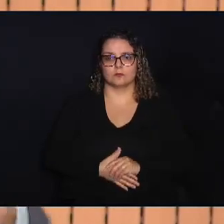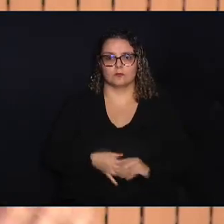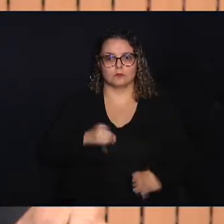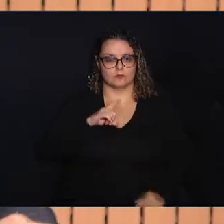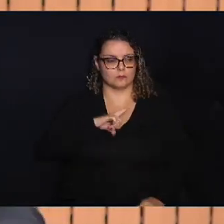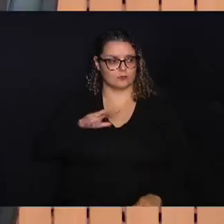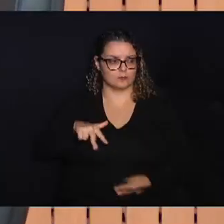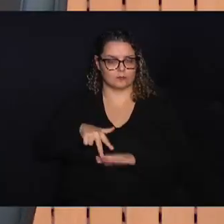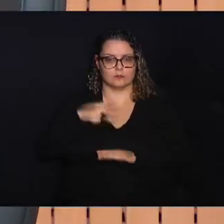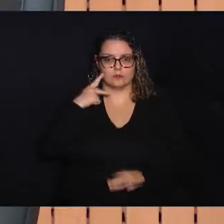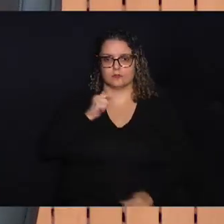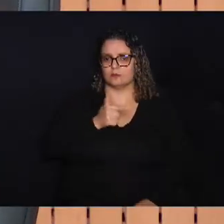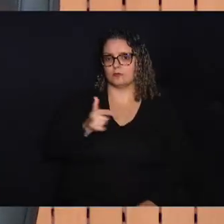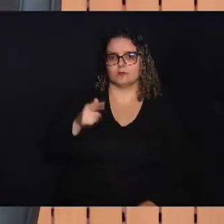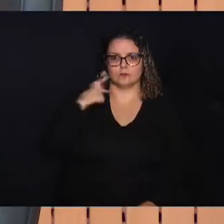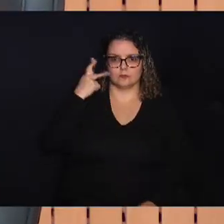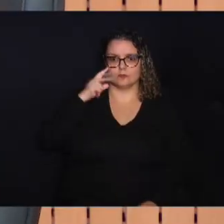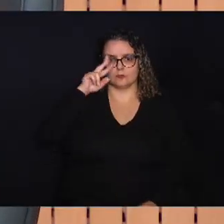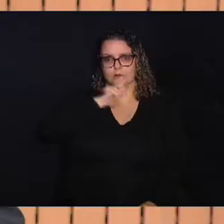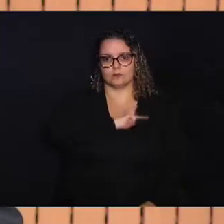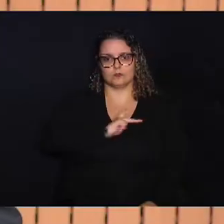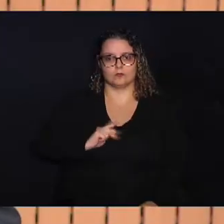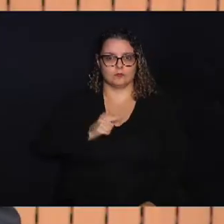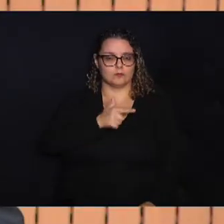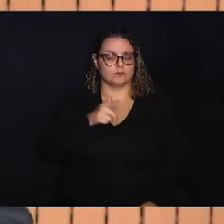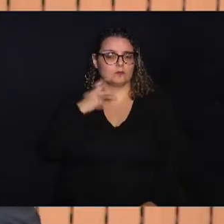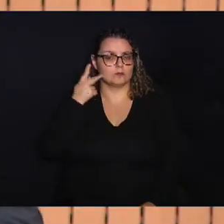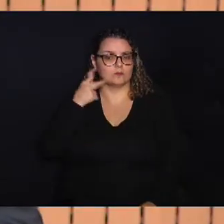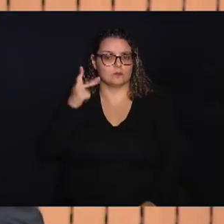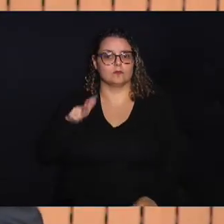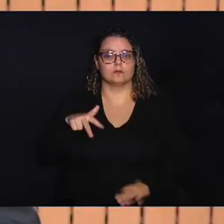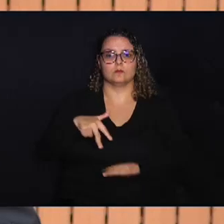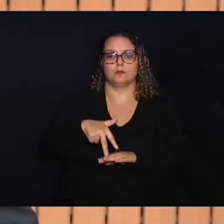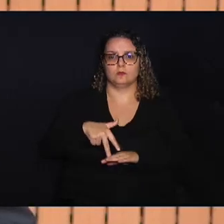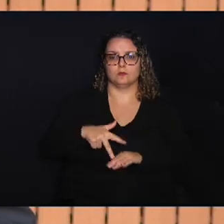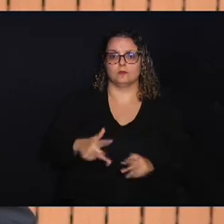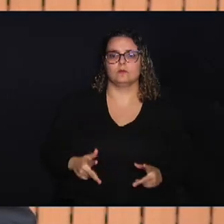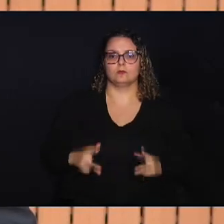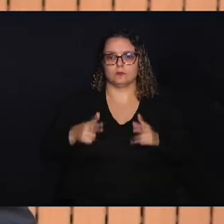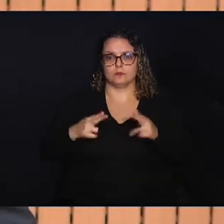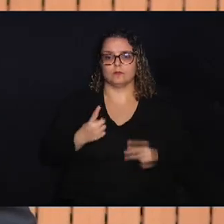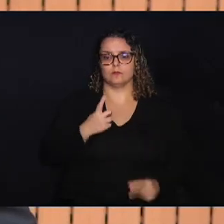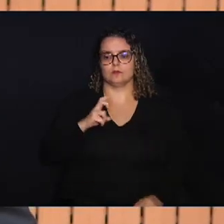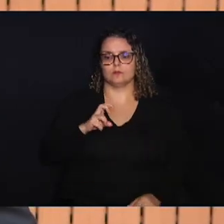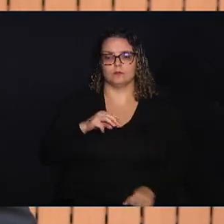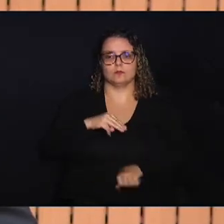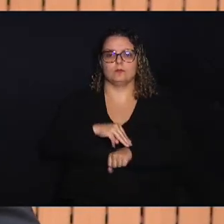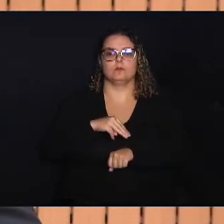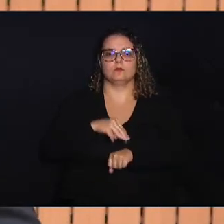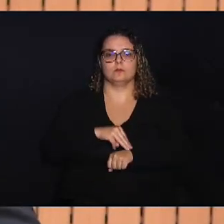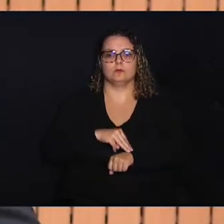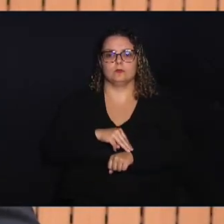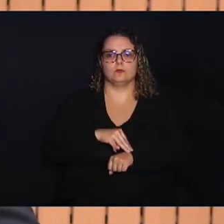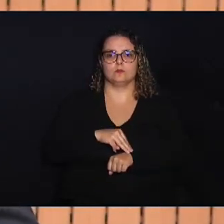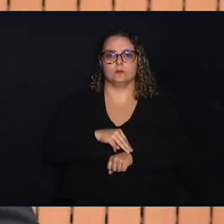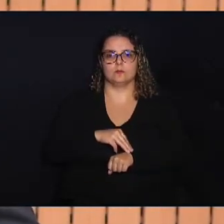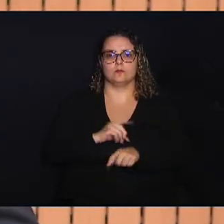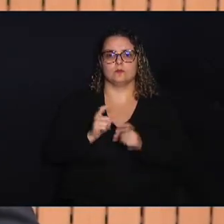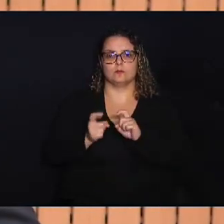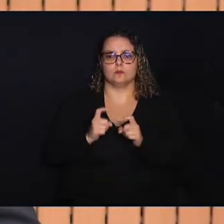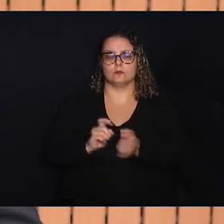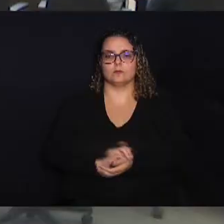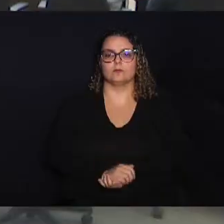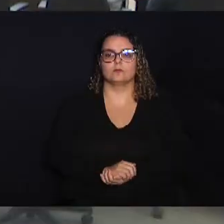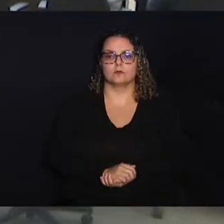inscritos. Não há mais vereador, senhor presidente. Não havendo mais inscrito, declaro suspensa por 15 minutos essa reunião.